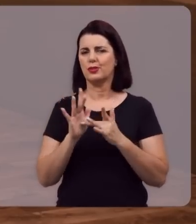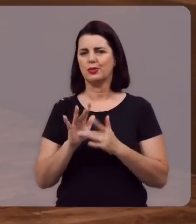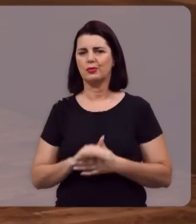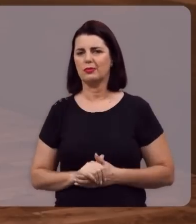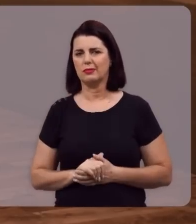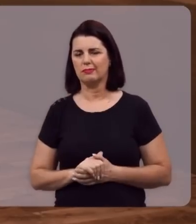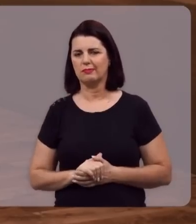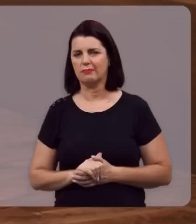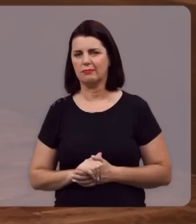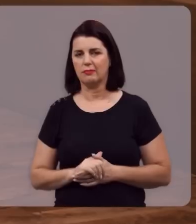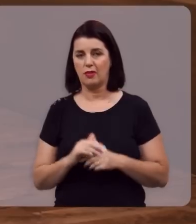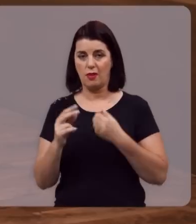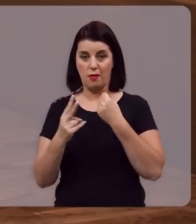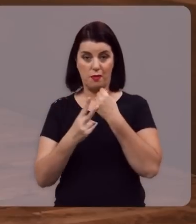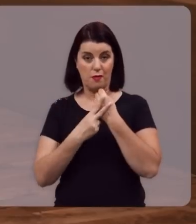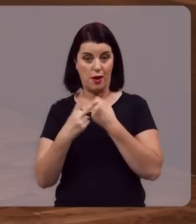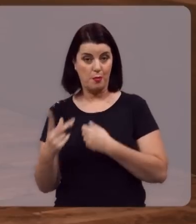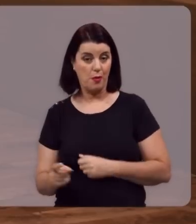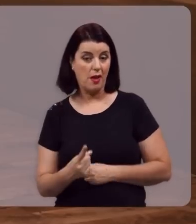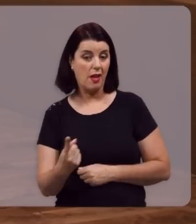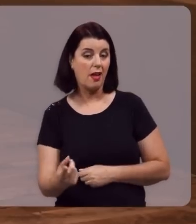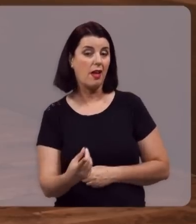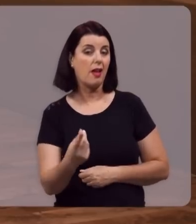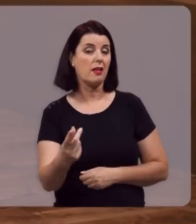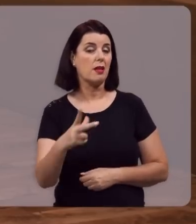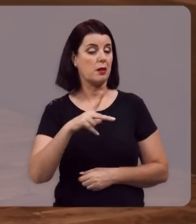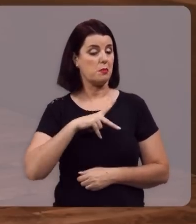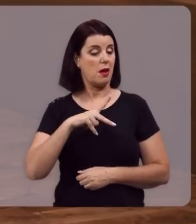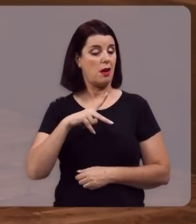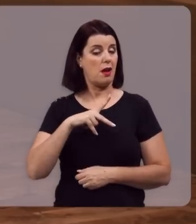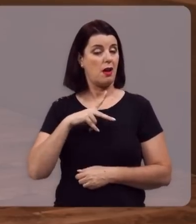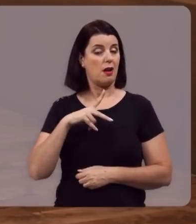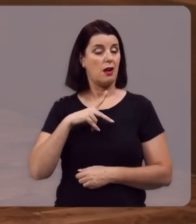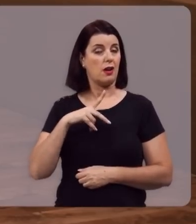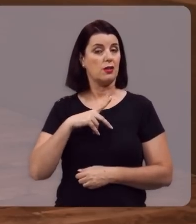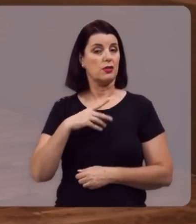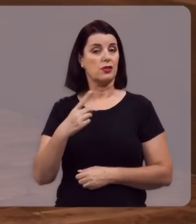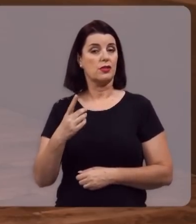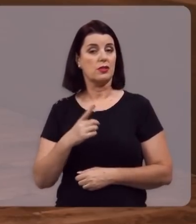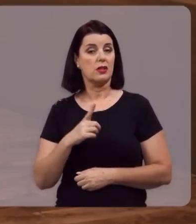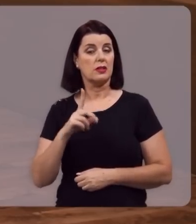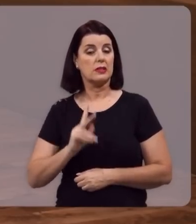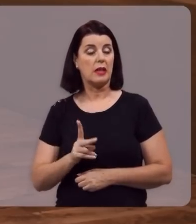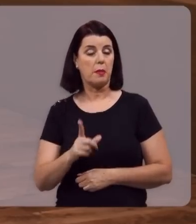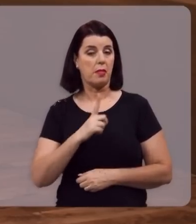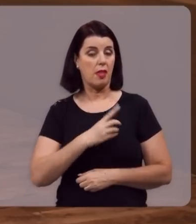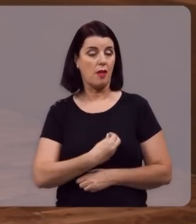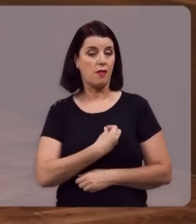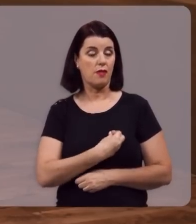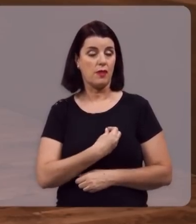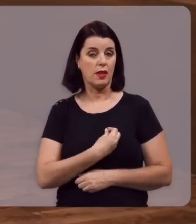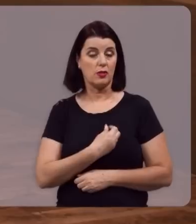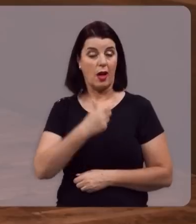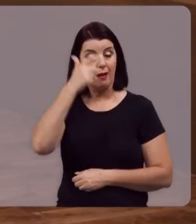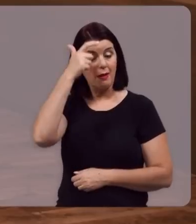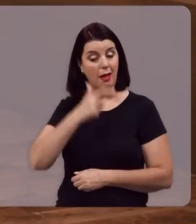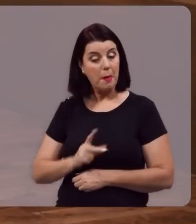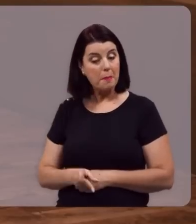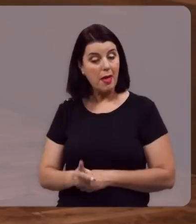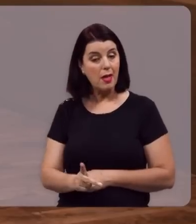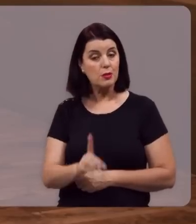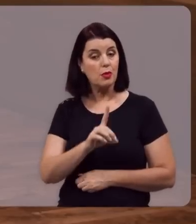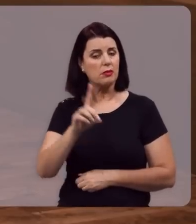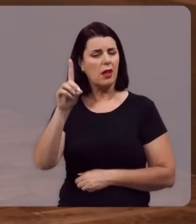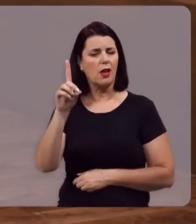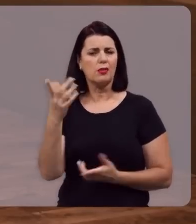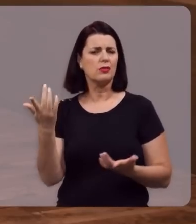Jesus, o Verbo eterno, pessoal, divino, autoexistente, sendo Deus,